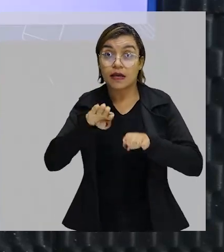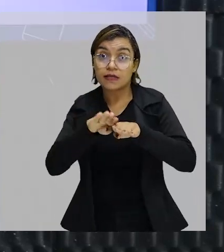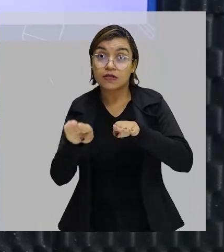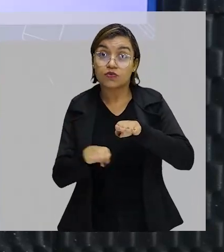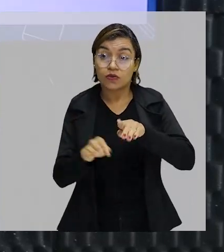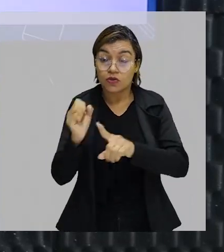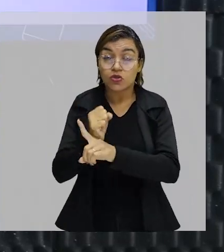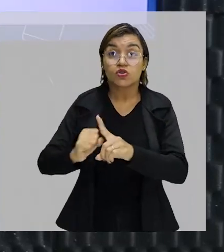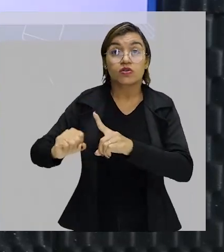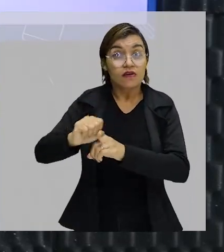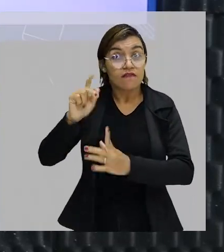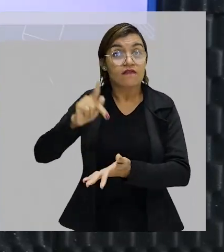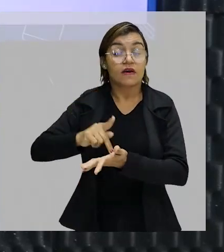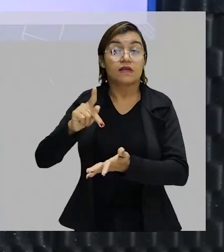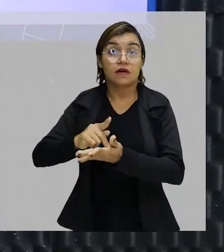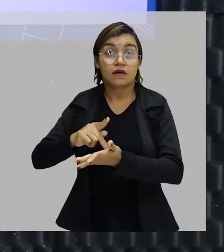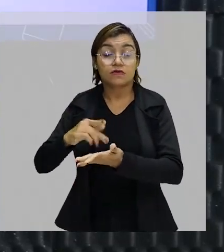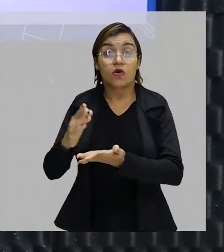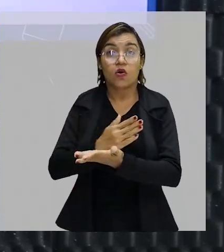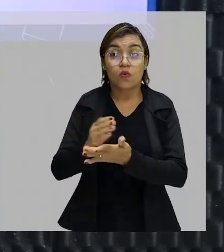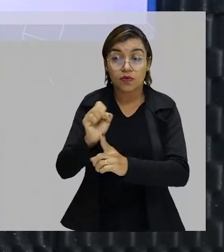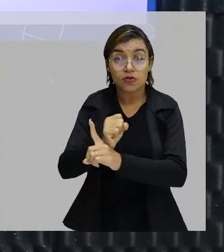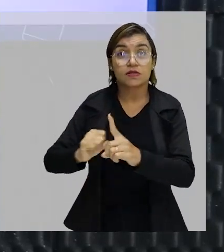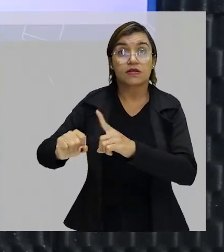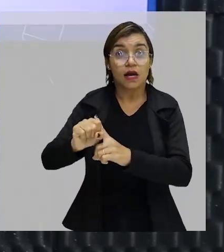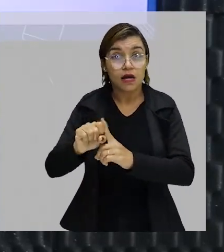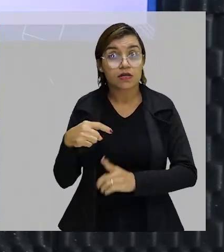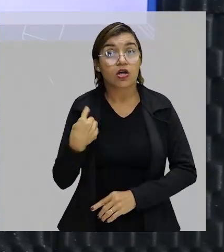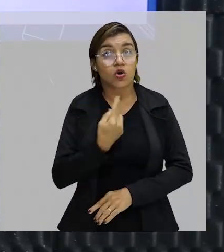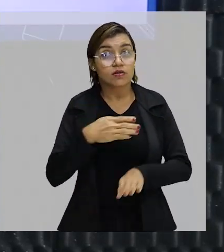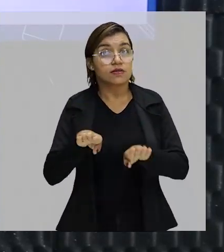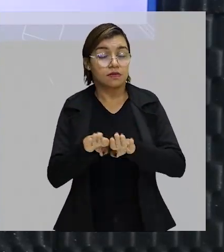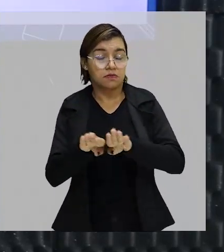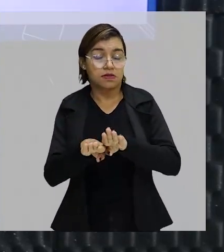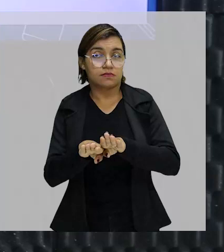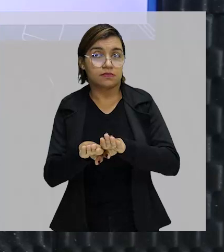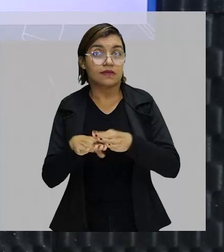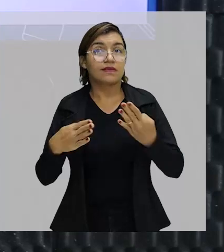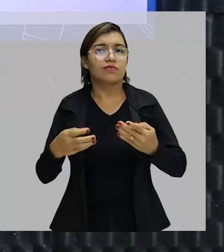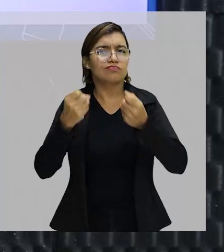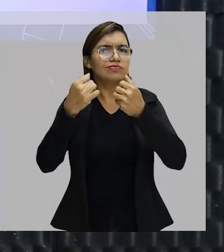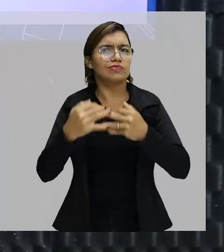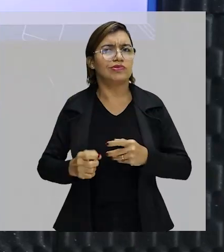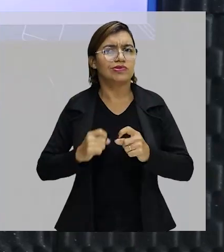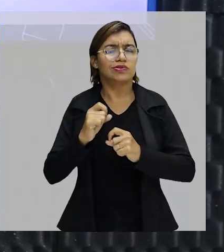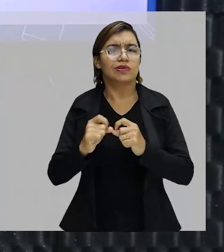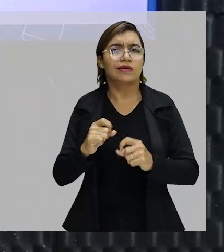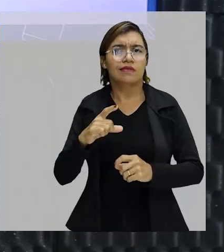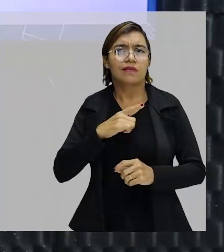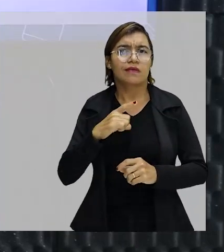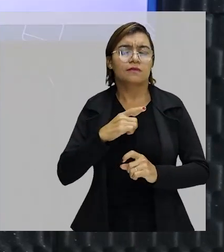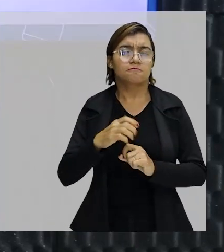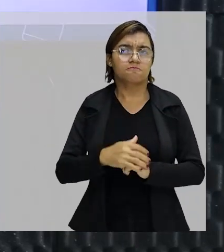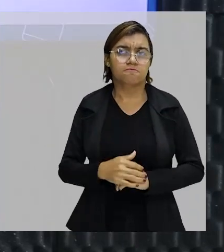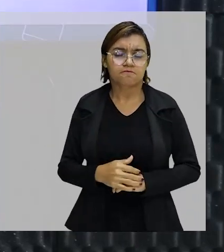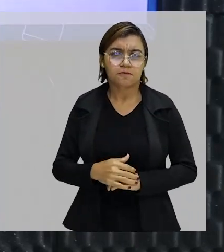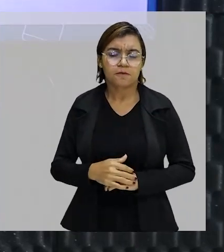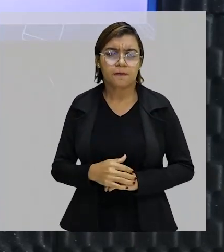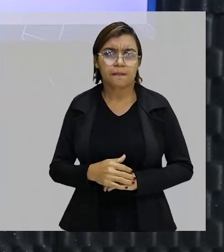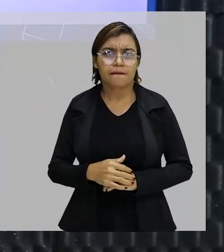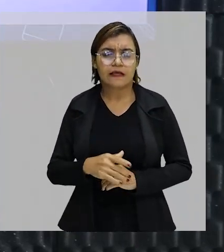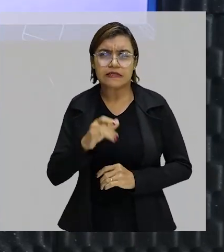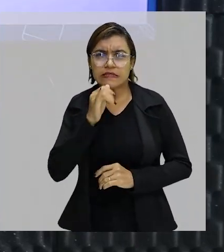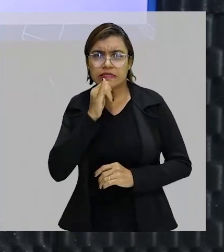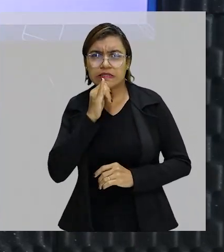realidade em muitas sociedades, inclusive na nossa. Então, o que está dizendo aqui é que existe um certo preconceito